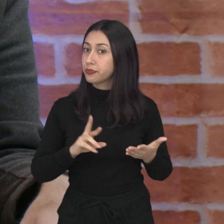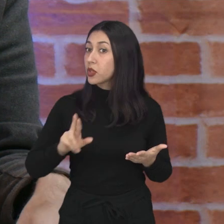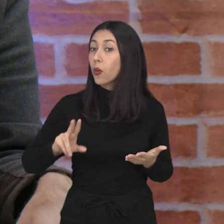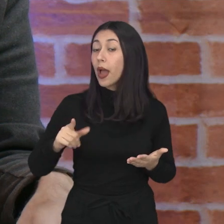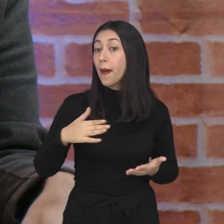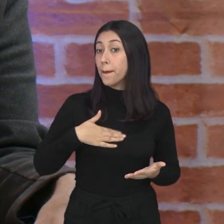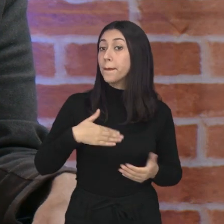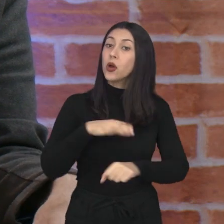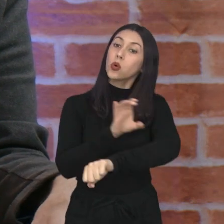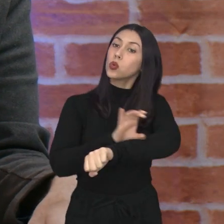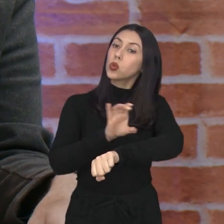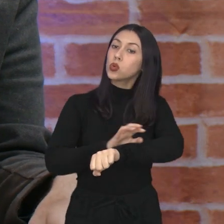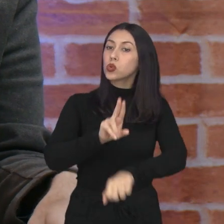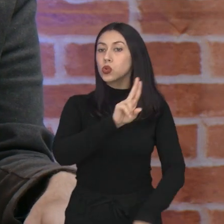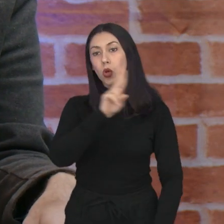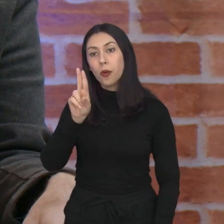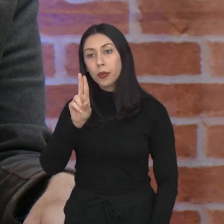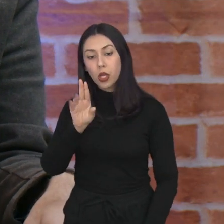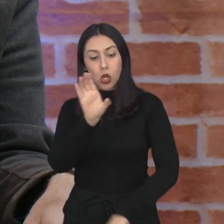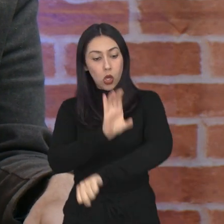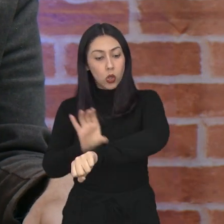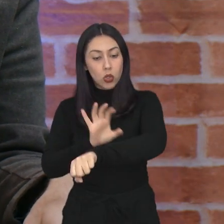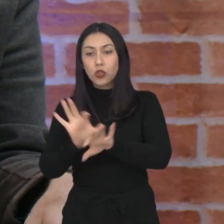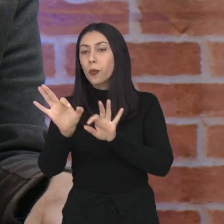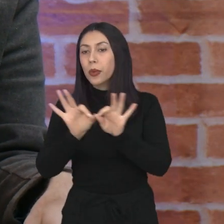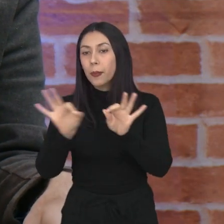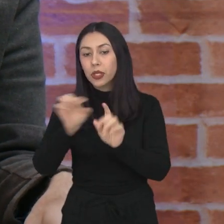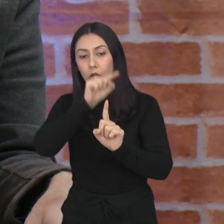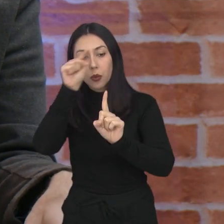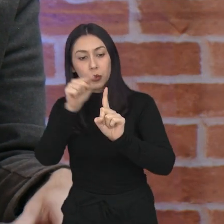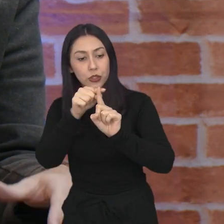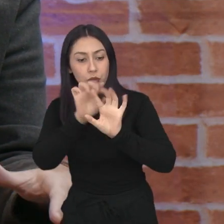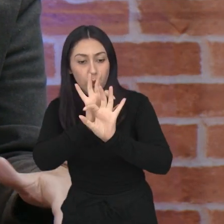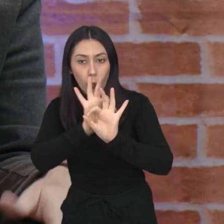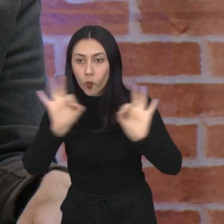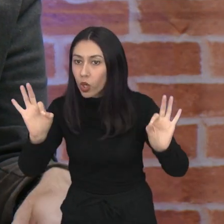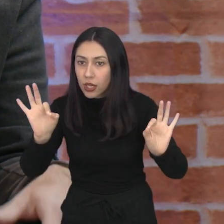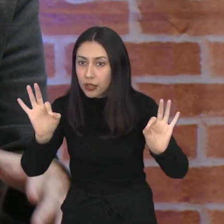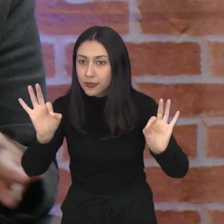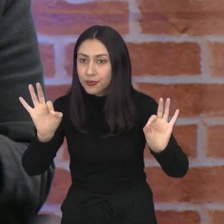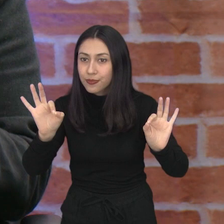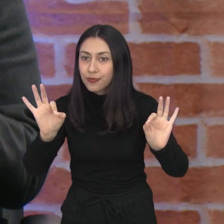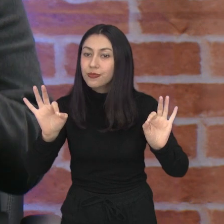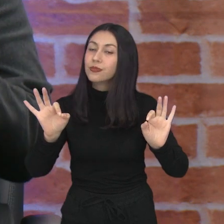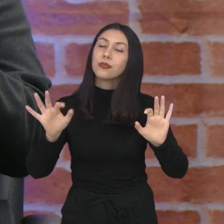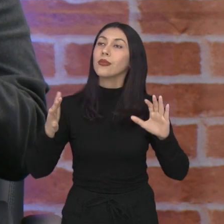que eu falei chama Curso Preparatório para Nada, que é sobre isso, que